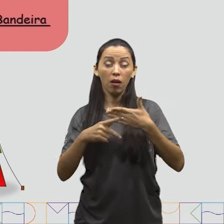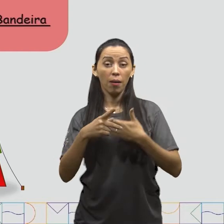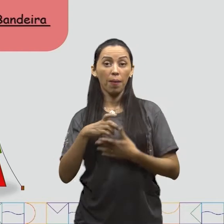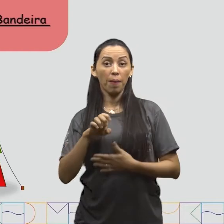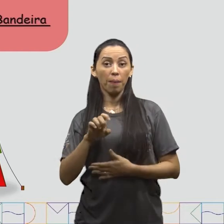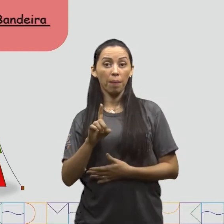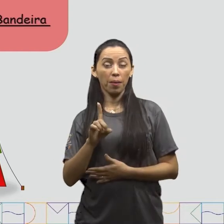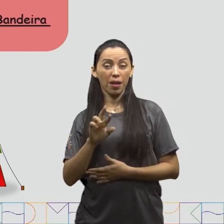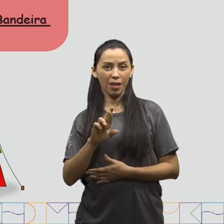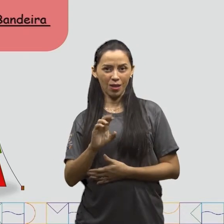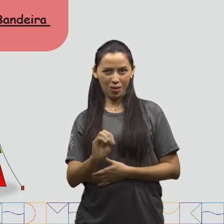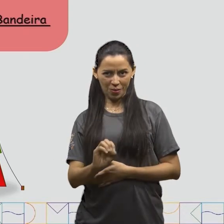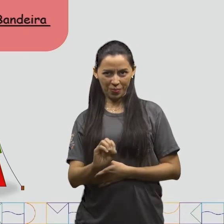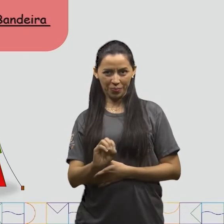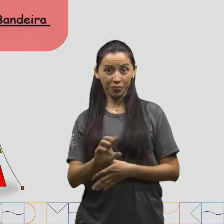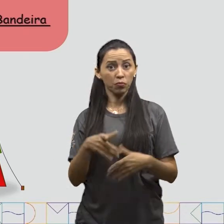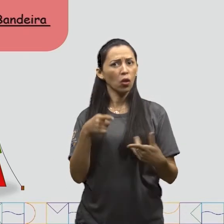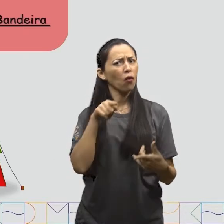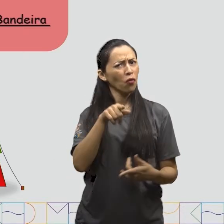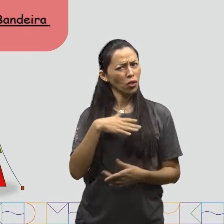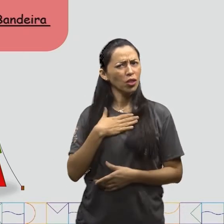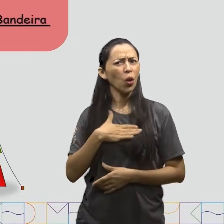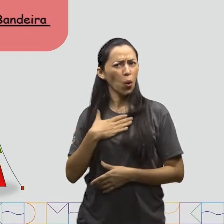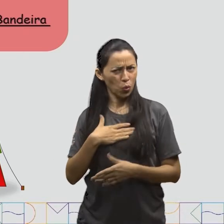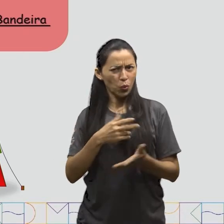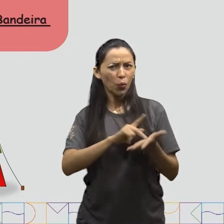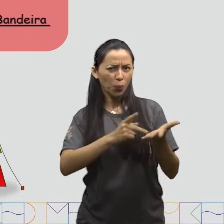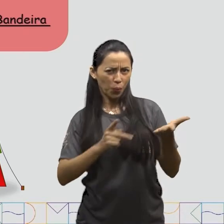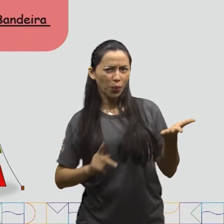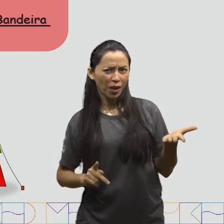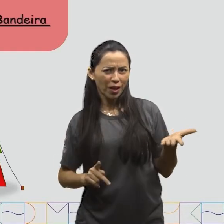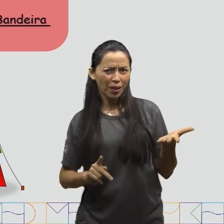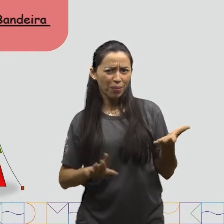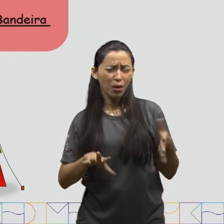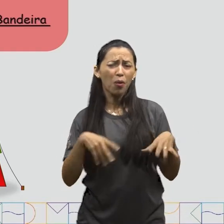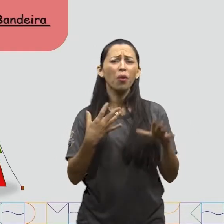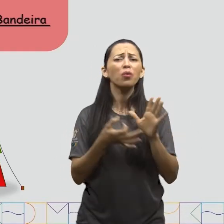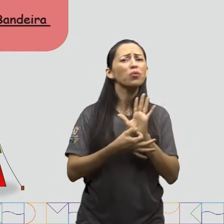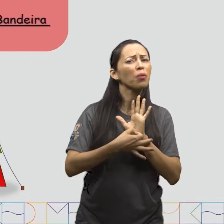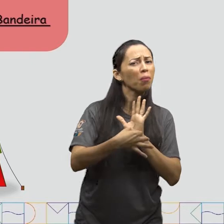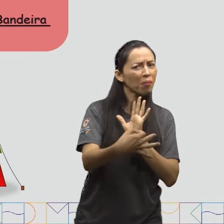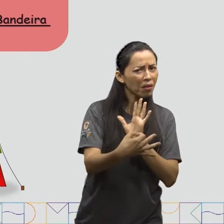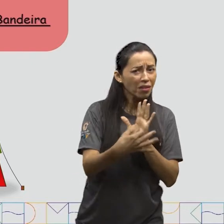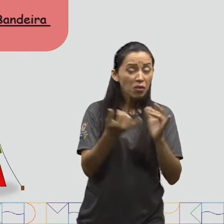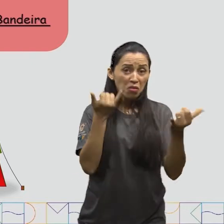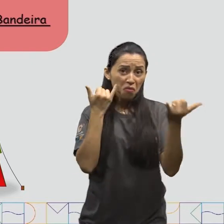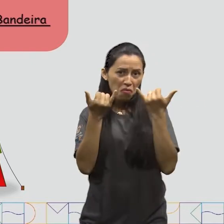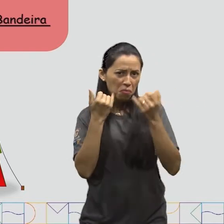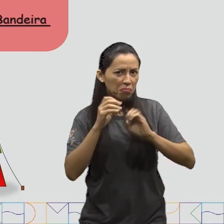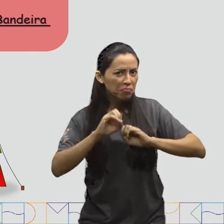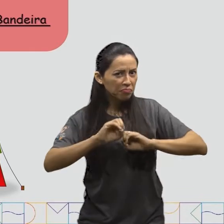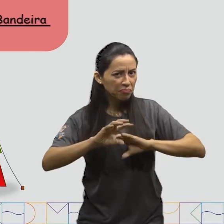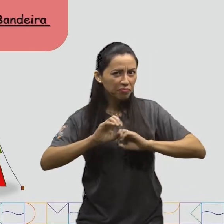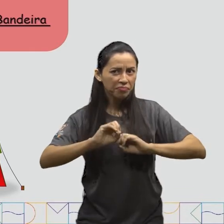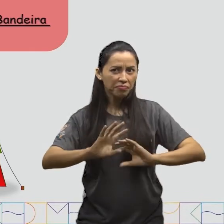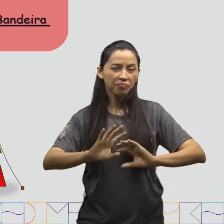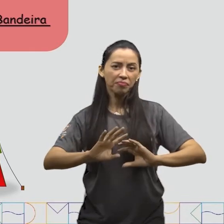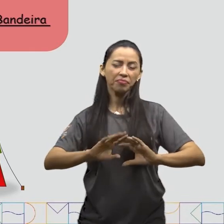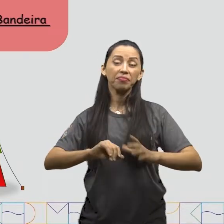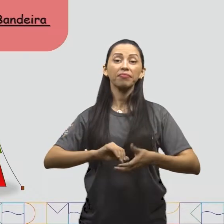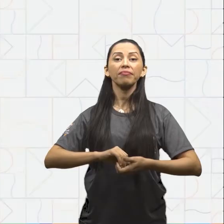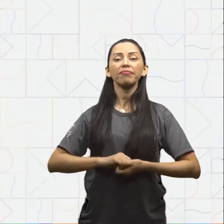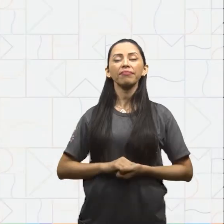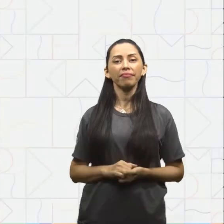cachorro-quente. Pedro Bandeira. Você gostou do poema? O que achou da mensagem que ele transmitiu?